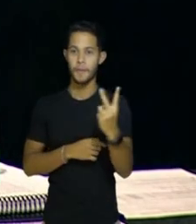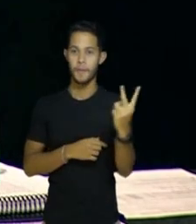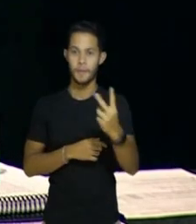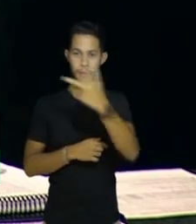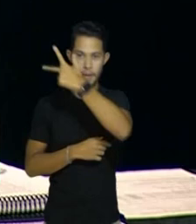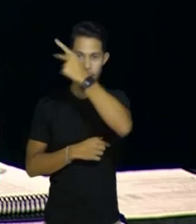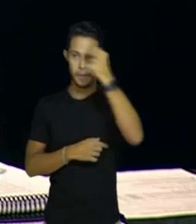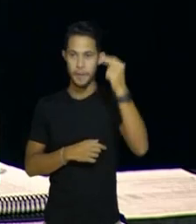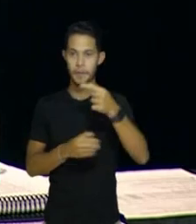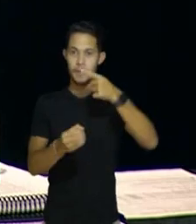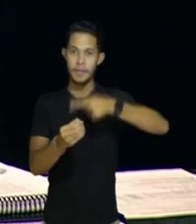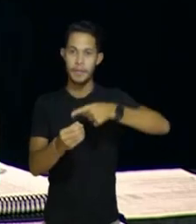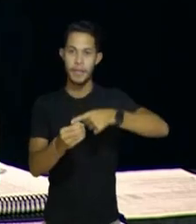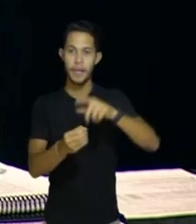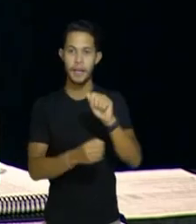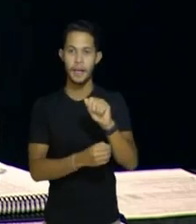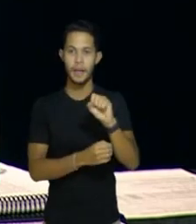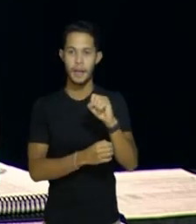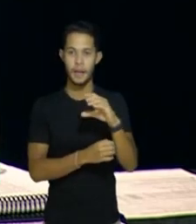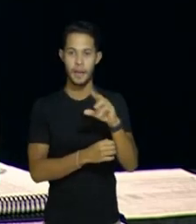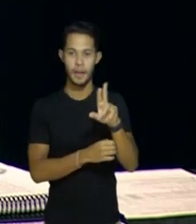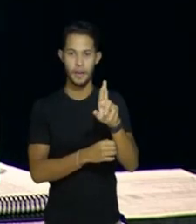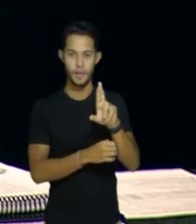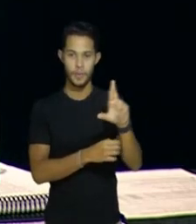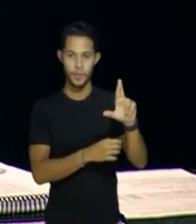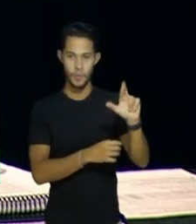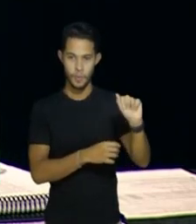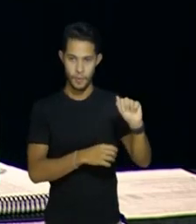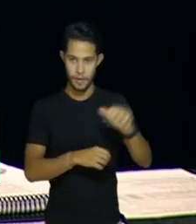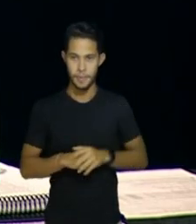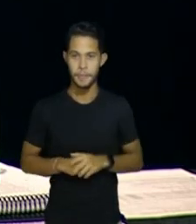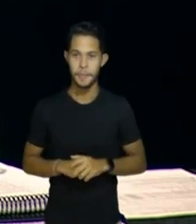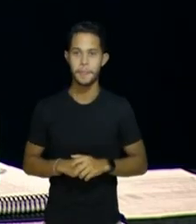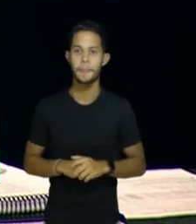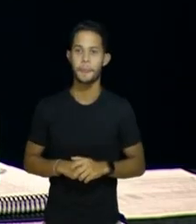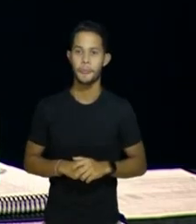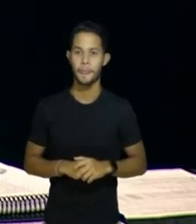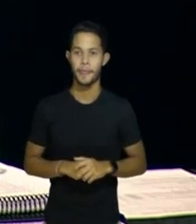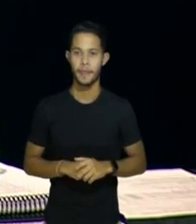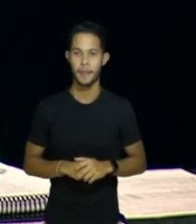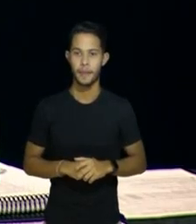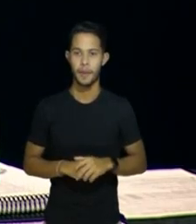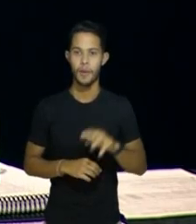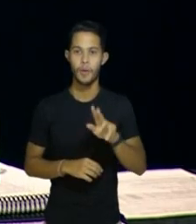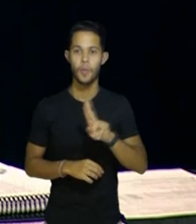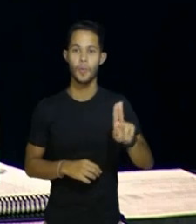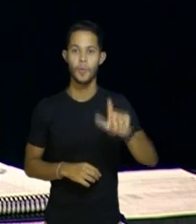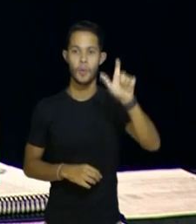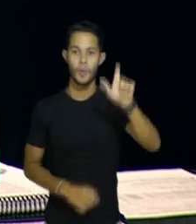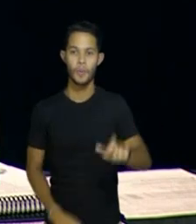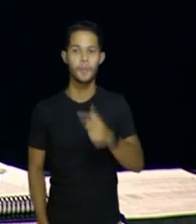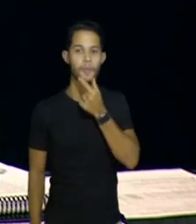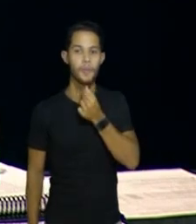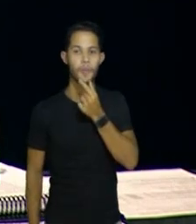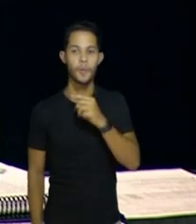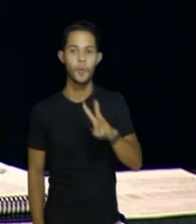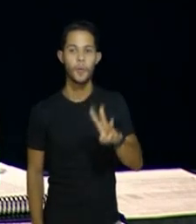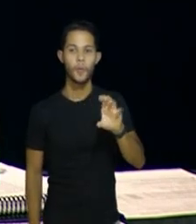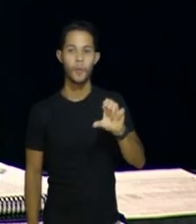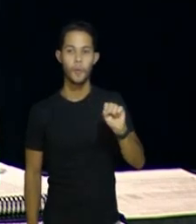Trintini, senhor vereador do município de Ascurra, Wesley André